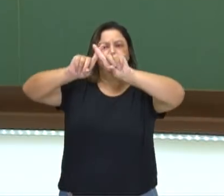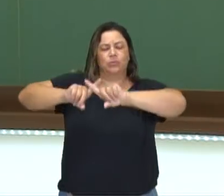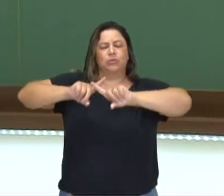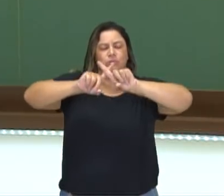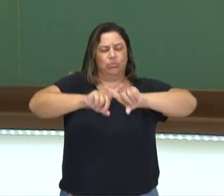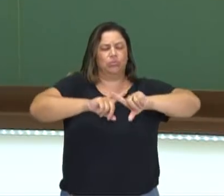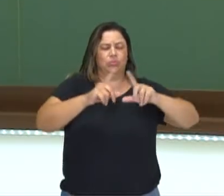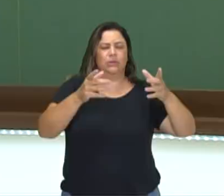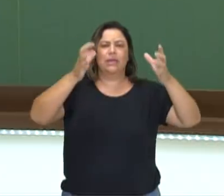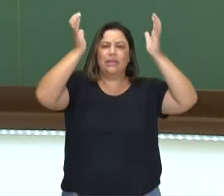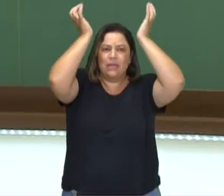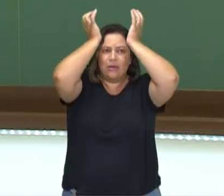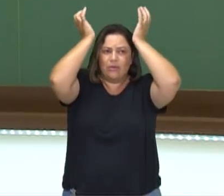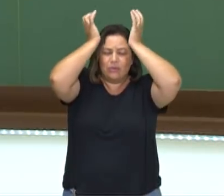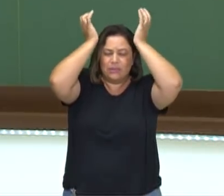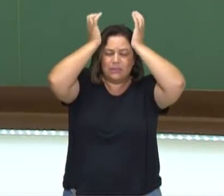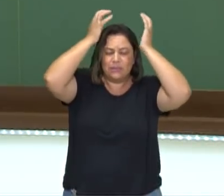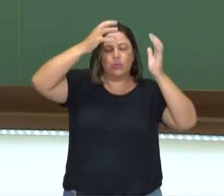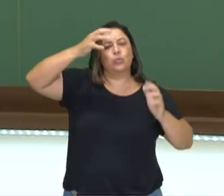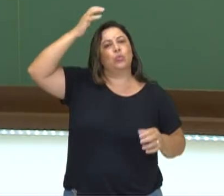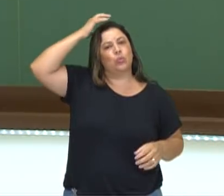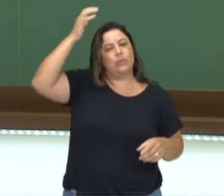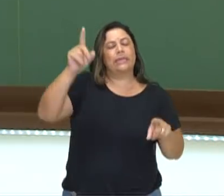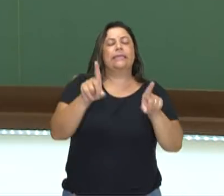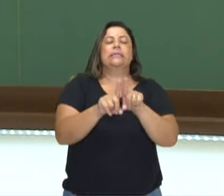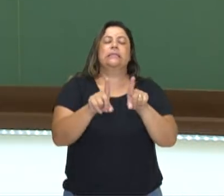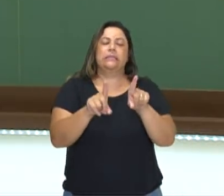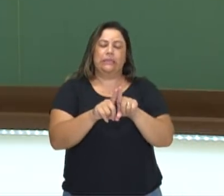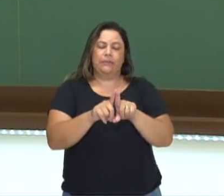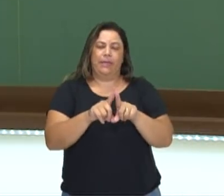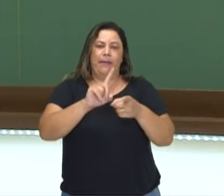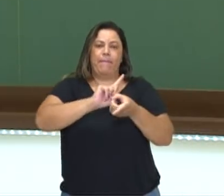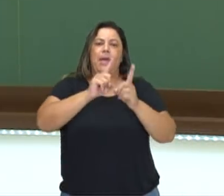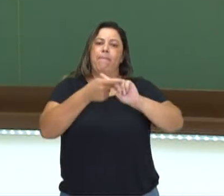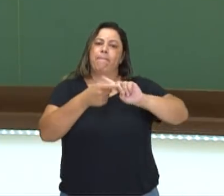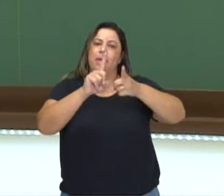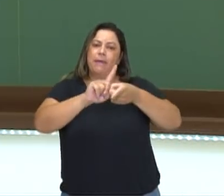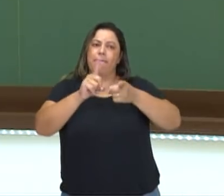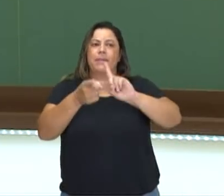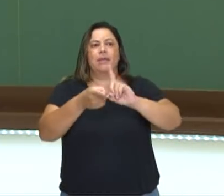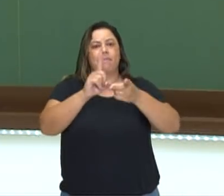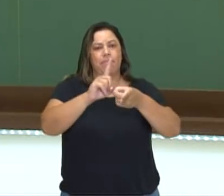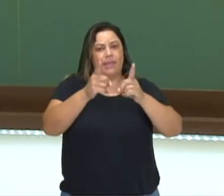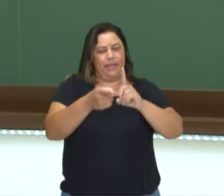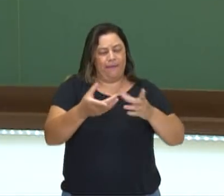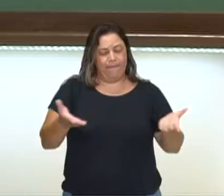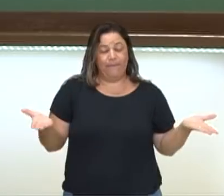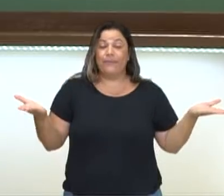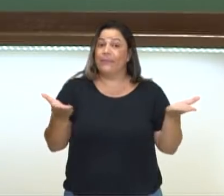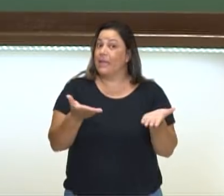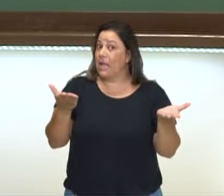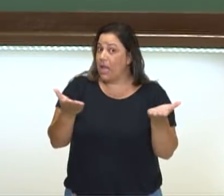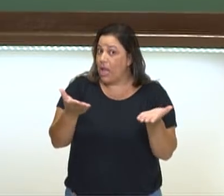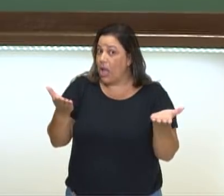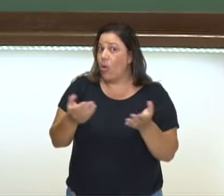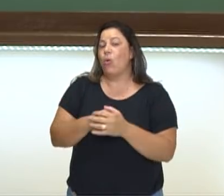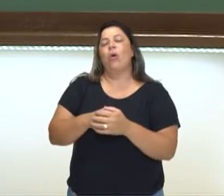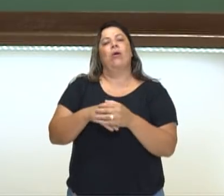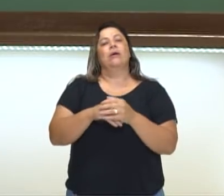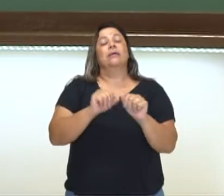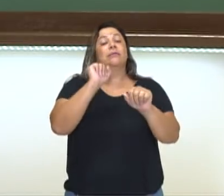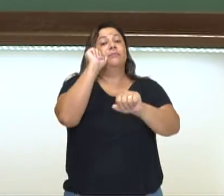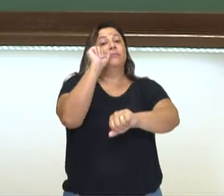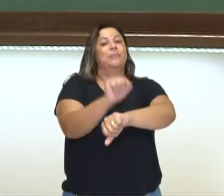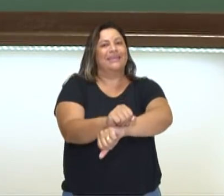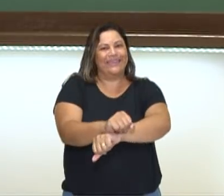do Congo, também tem essas lutas de bastões e essas fitas coloridas. Bom, agora vamos parar um pouquinho